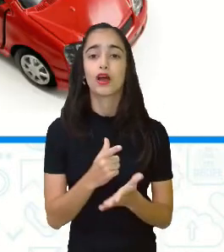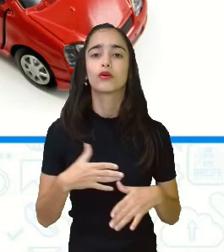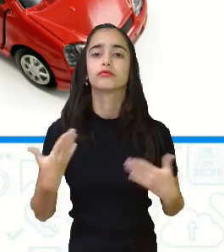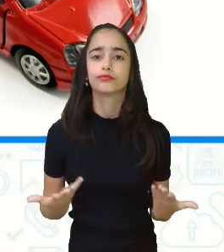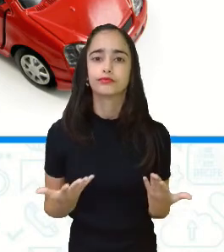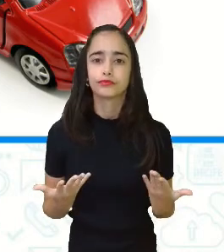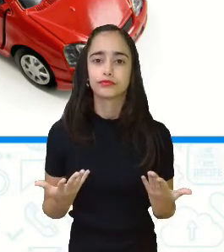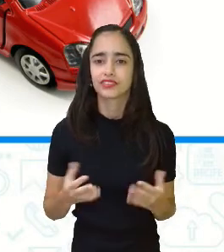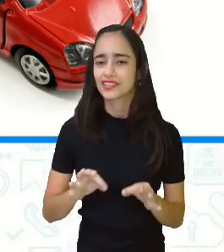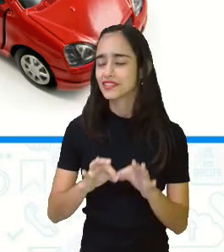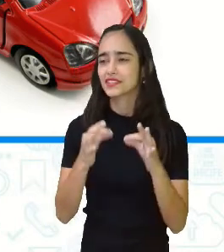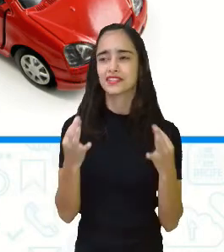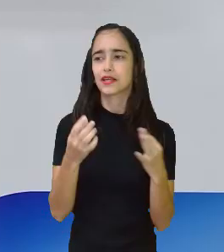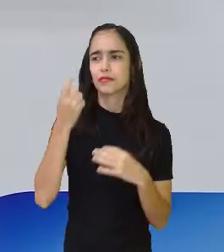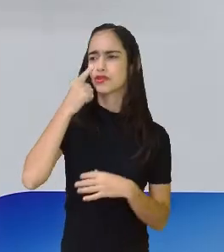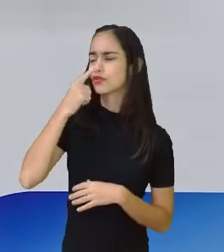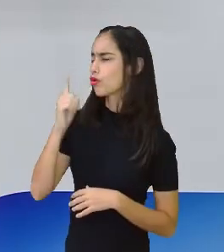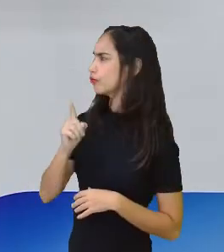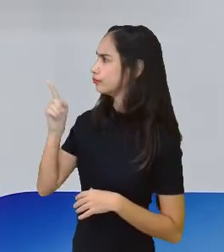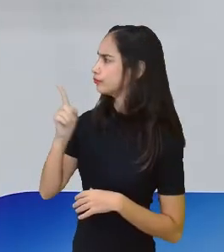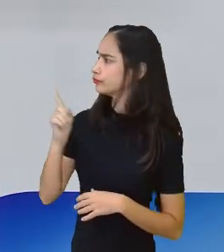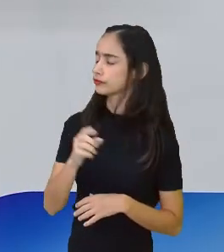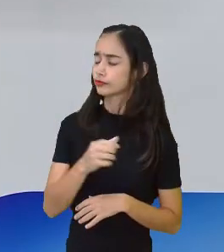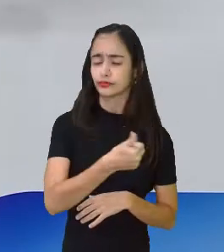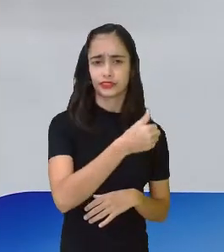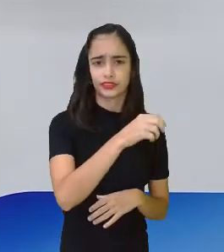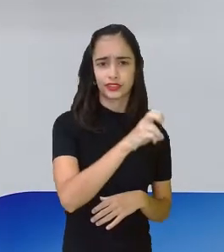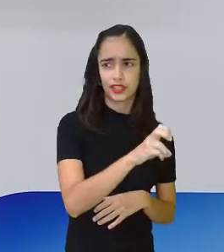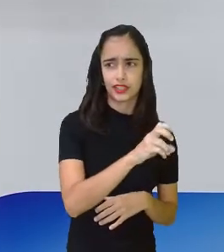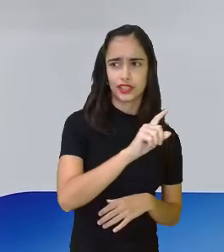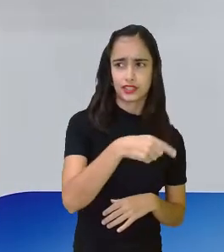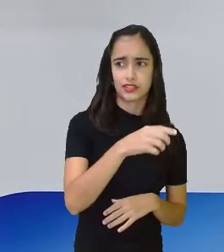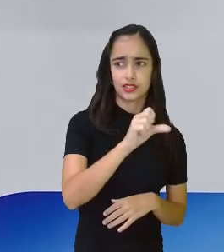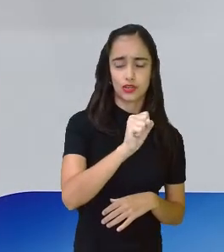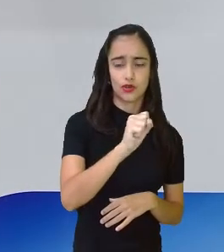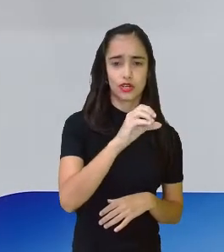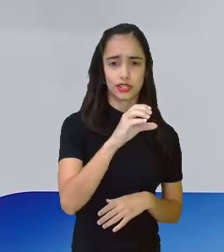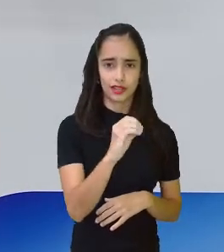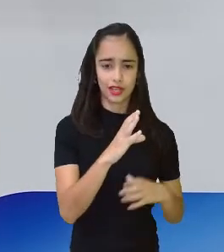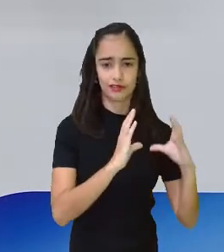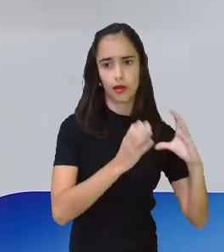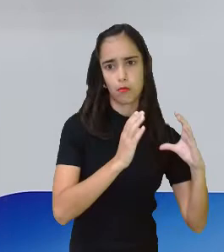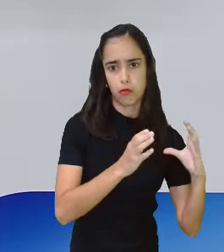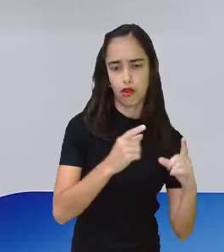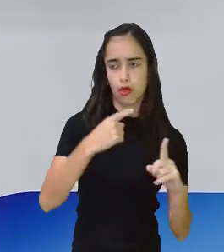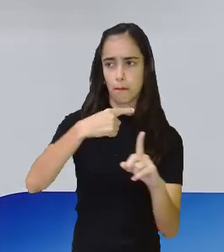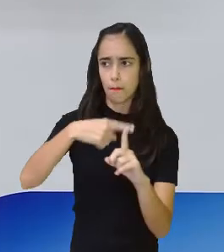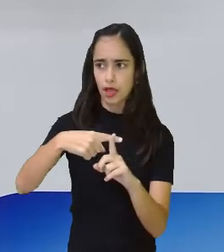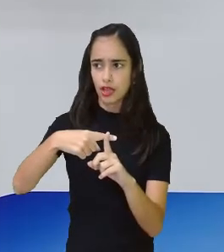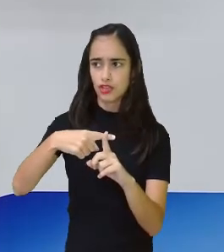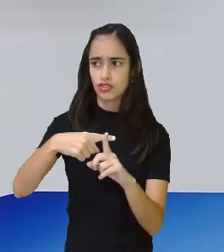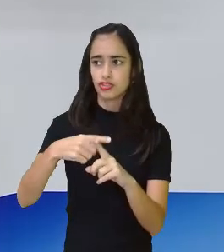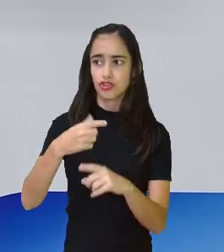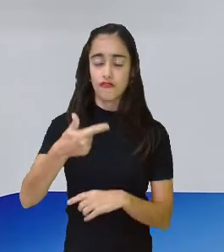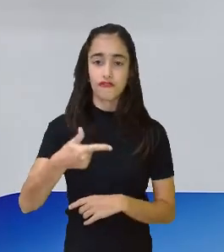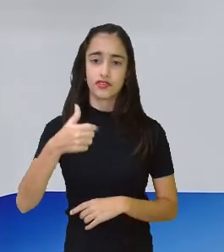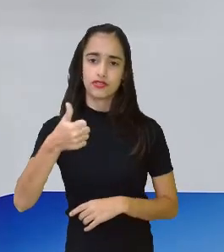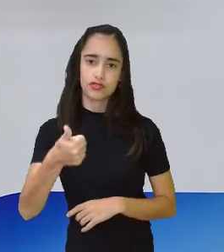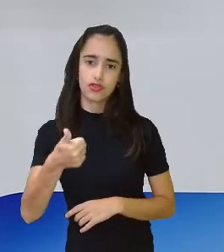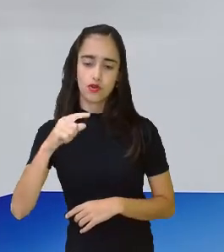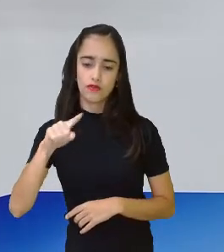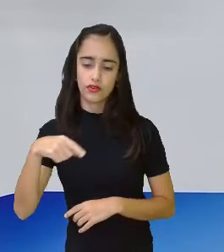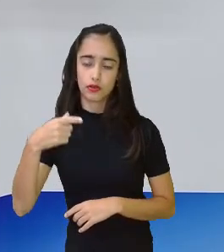ó, 15,80 da bola, 21,90 do carrinho. Professor, isso está muito fácil. Gente, isso